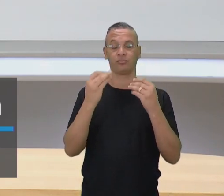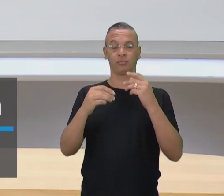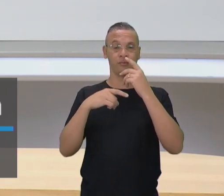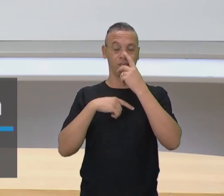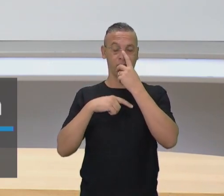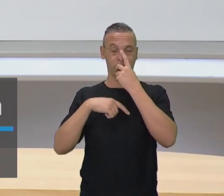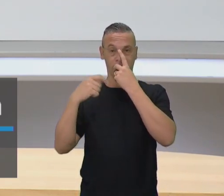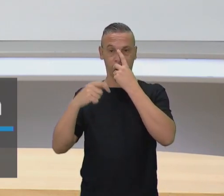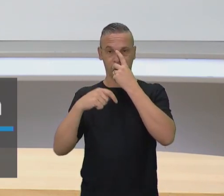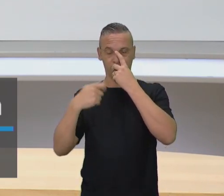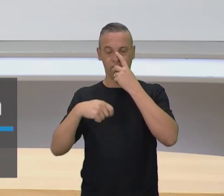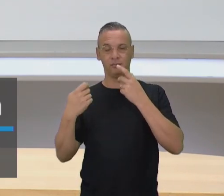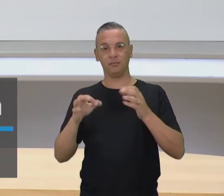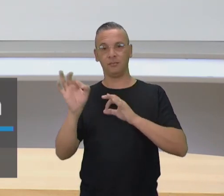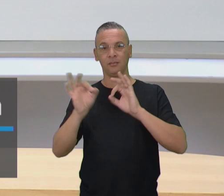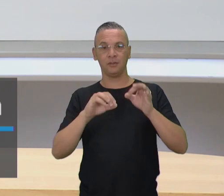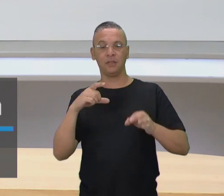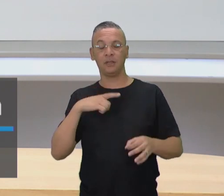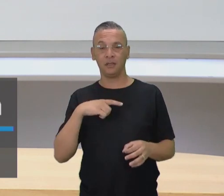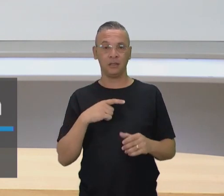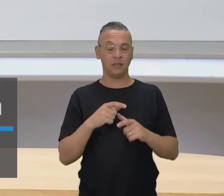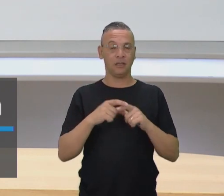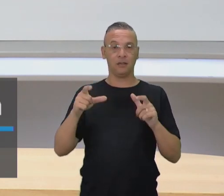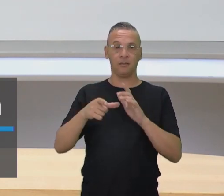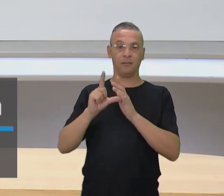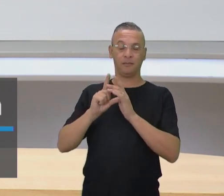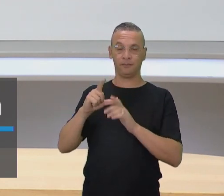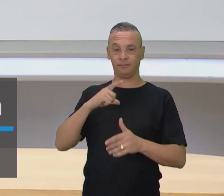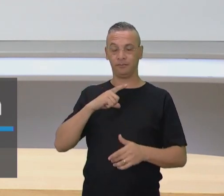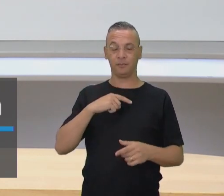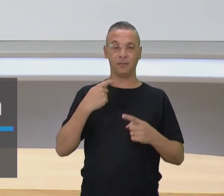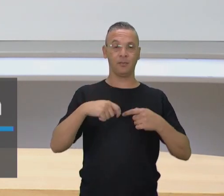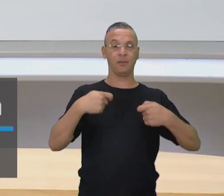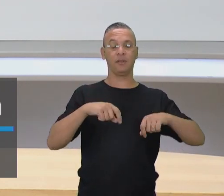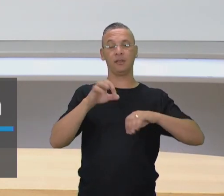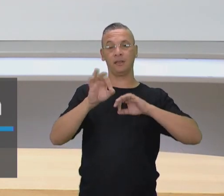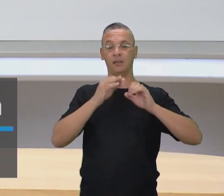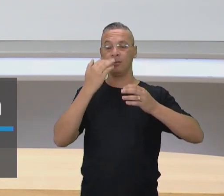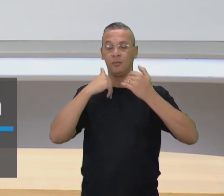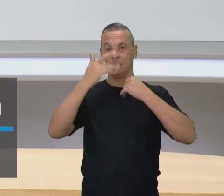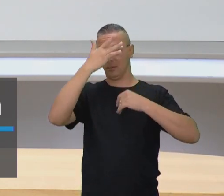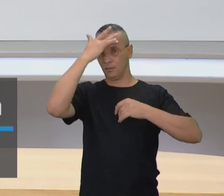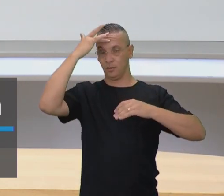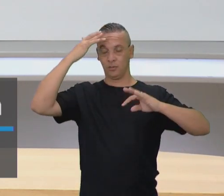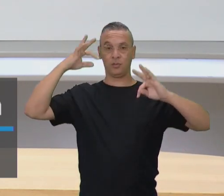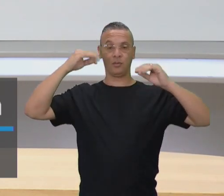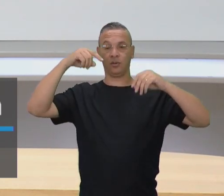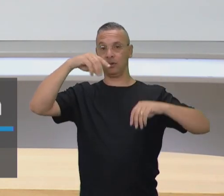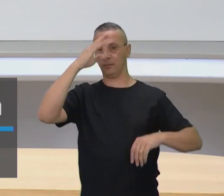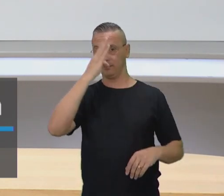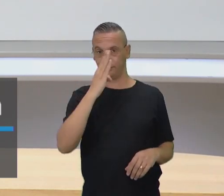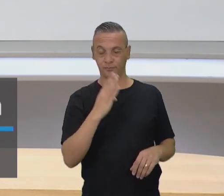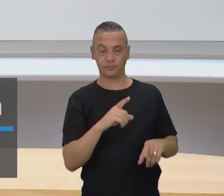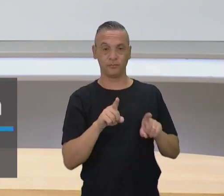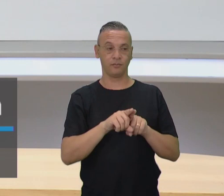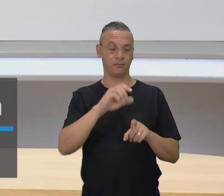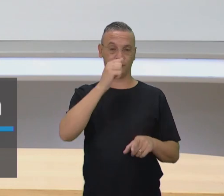agricultura precisa ser moderna, ela precisa ser ampla, porque a gente precisa alimentar muita gente, não só aqui no Brasil, como fora